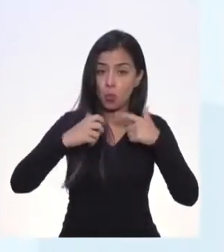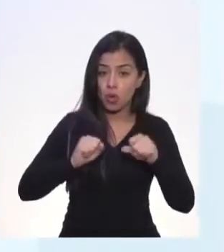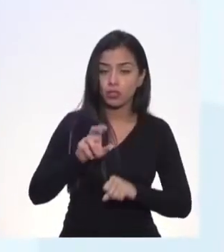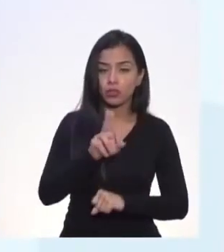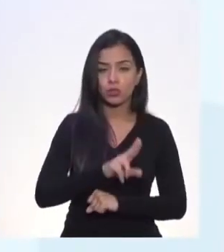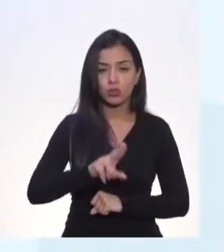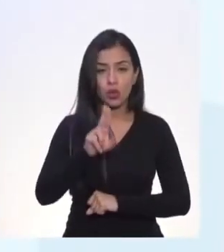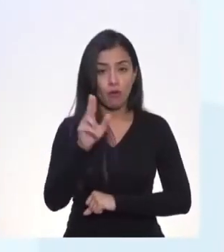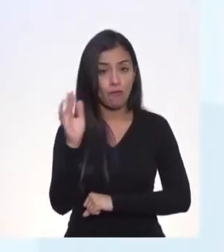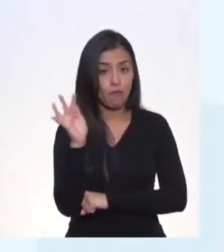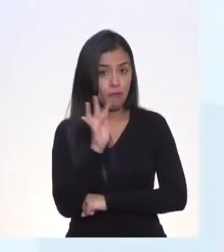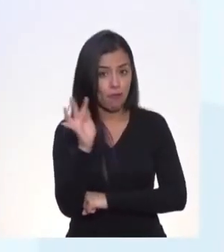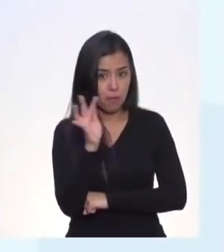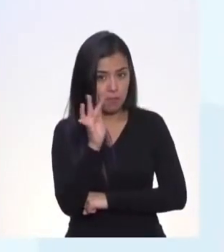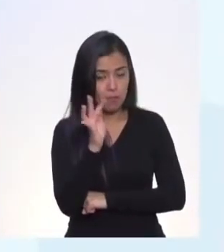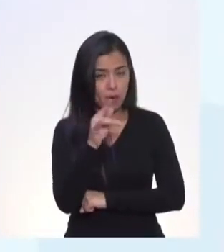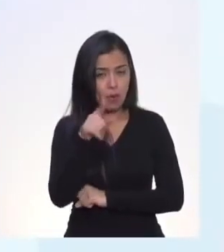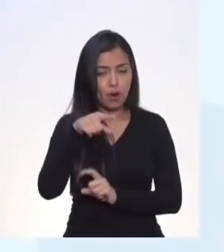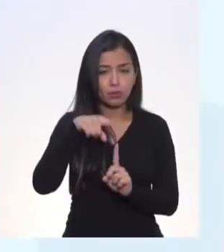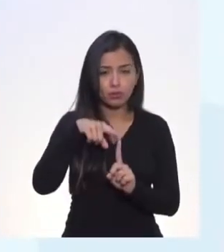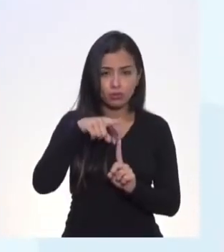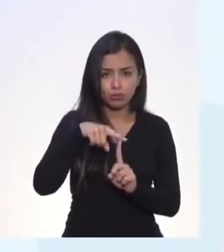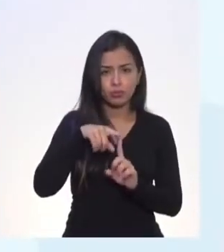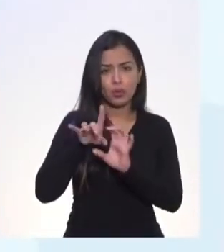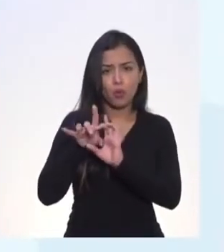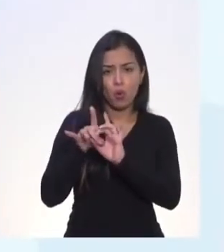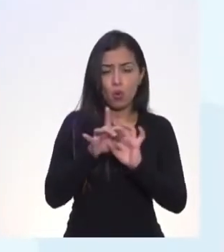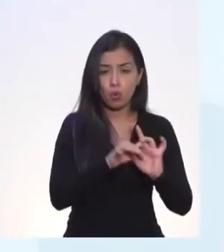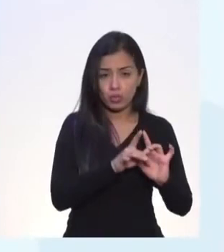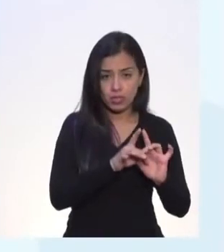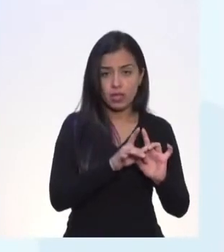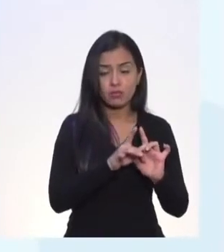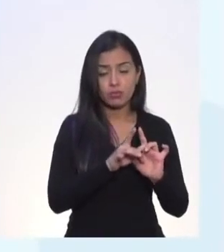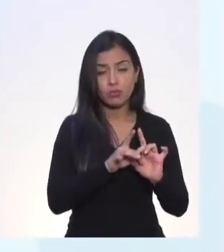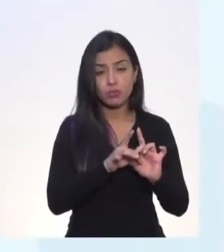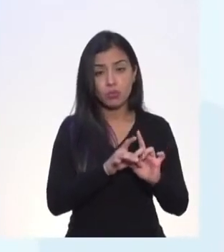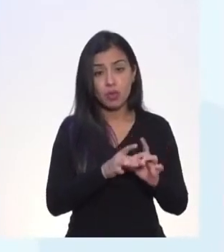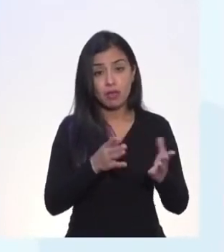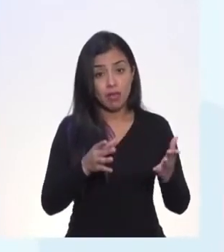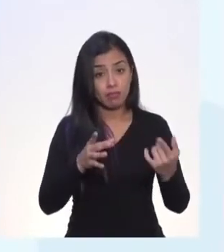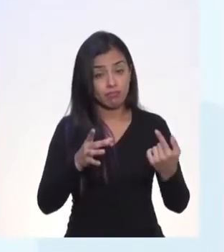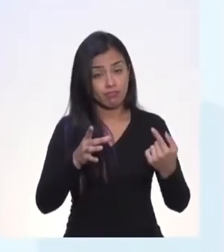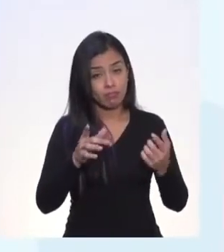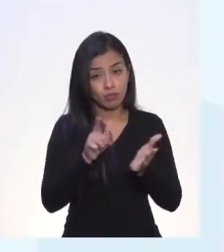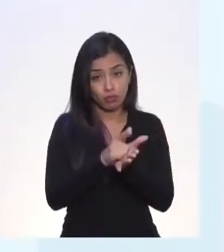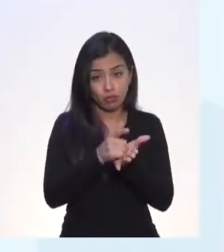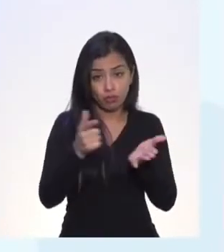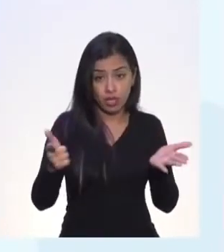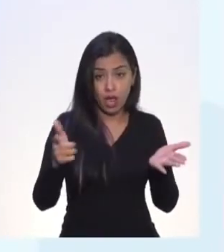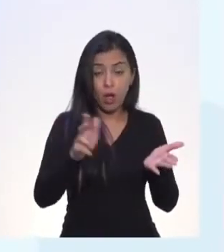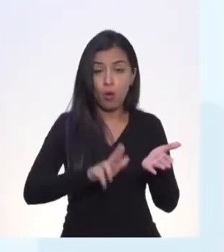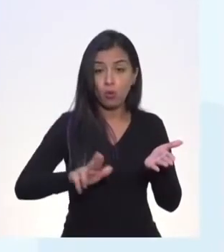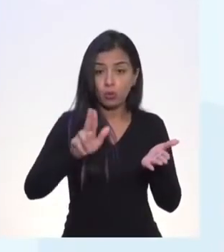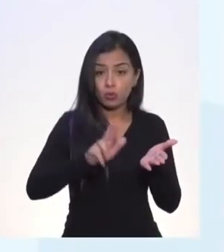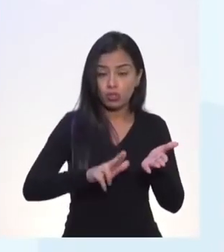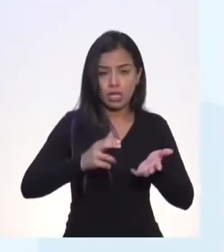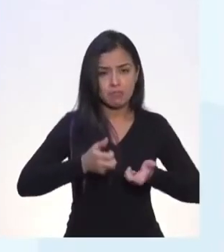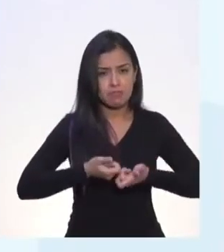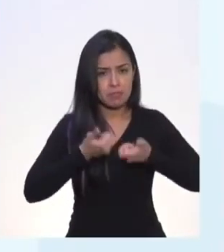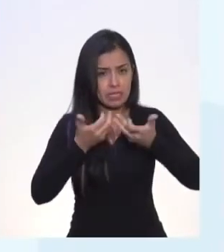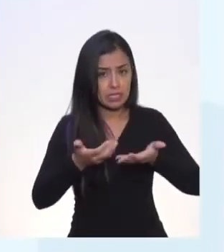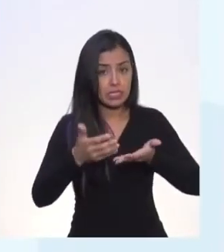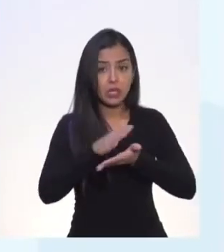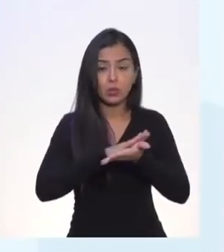linguagem formal, que é esse tipo de linguagem relacionada ao contexto, e já que é uma entrevista para um jornal, utilizou, então, sem